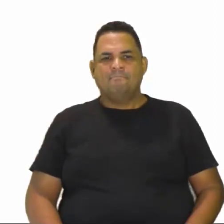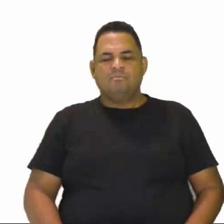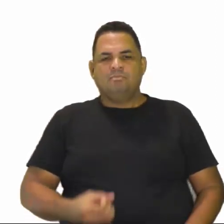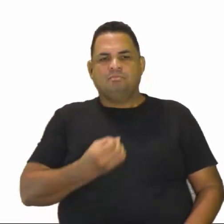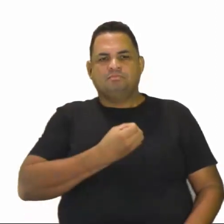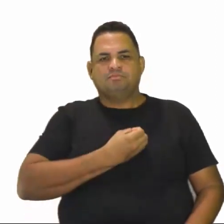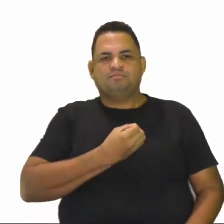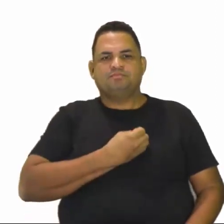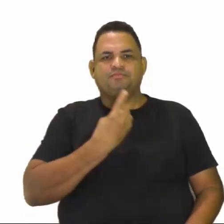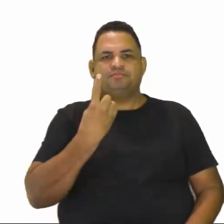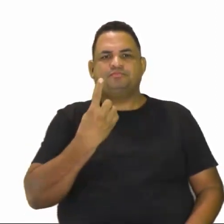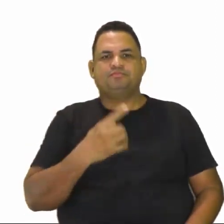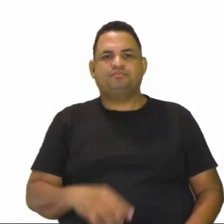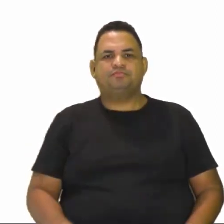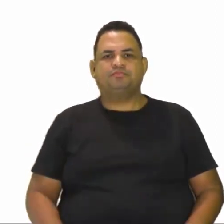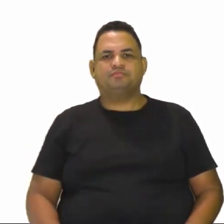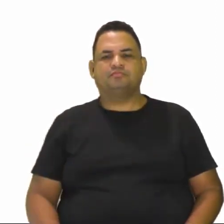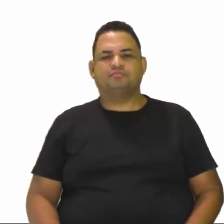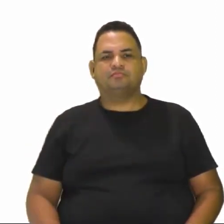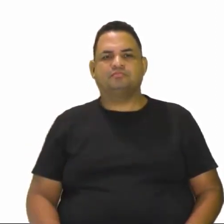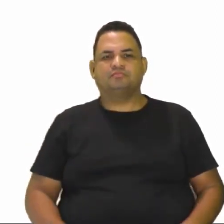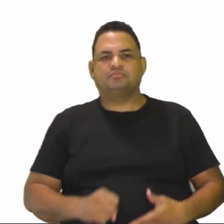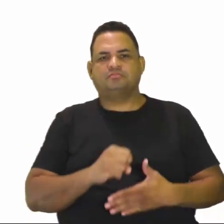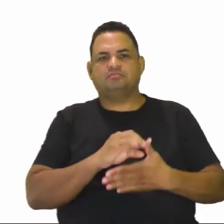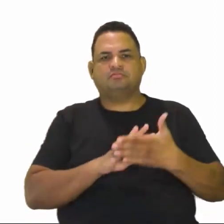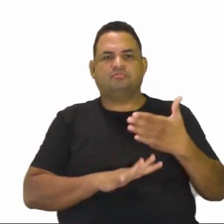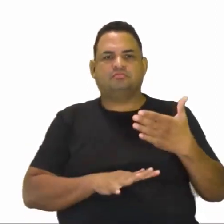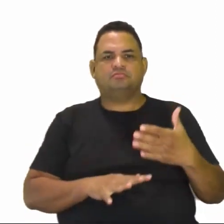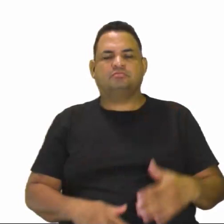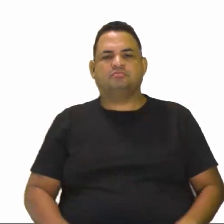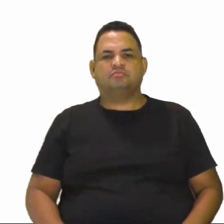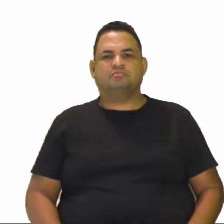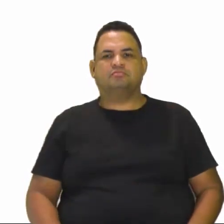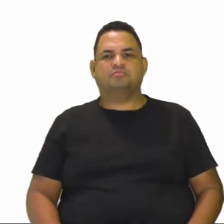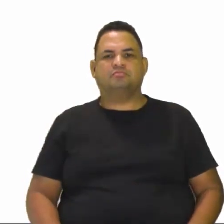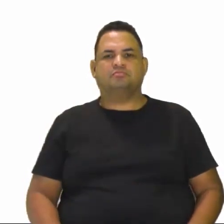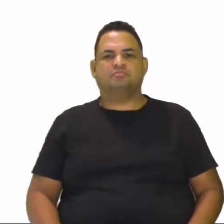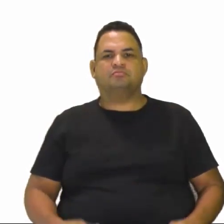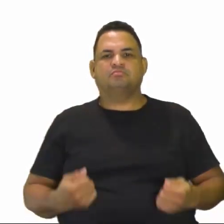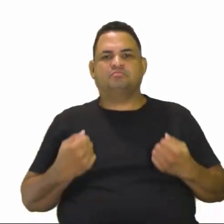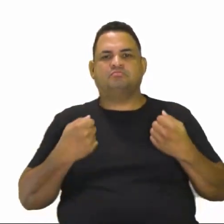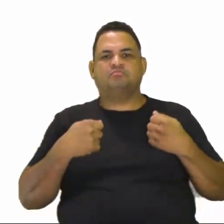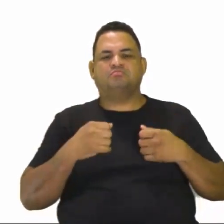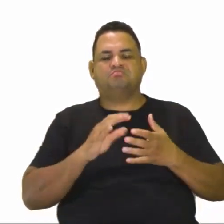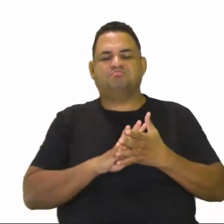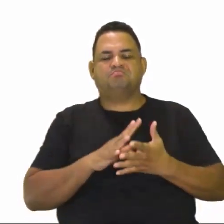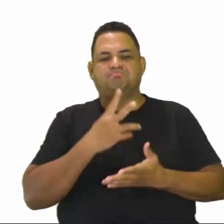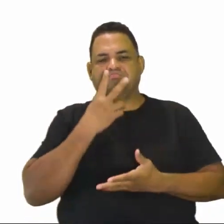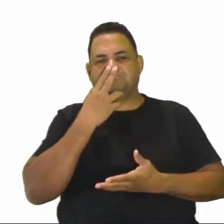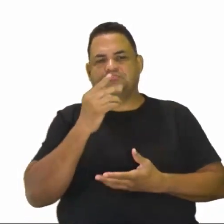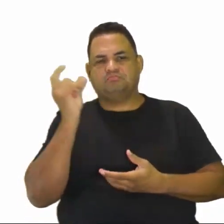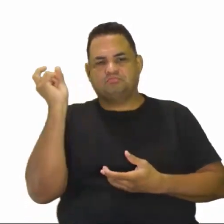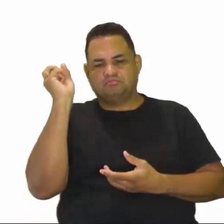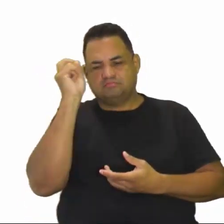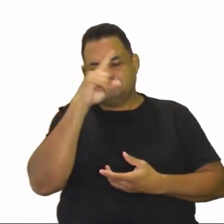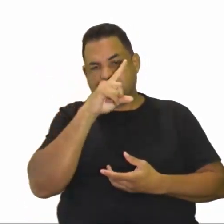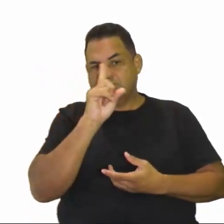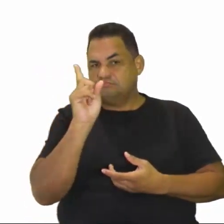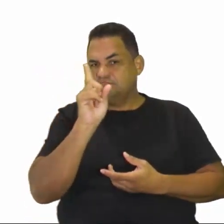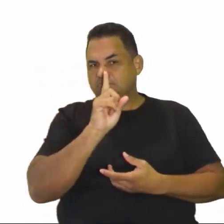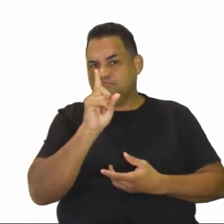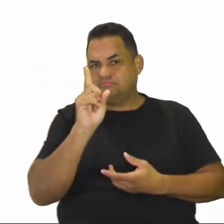Questão de número 1. Gente, essa questão aqui, ela pode parecer difícil, mas ó,